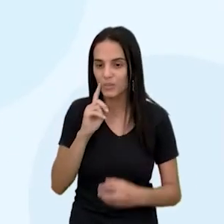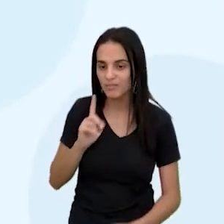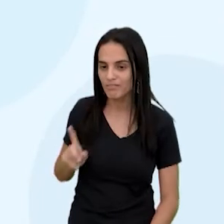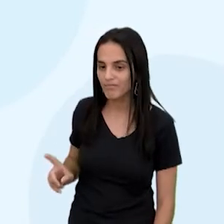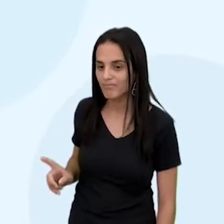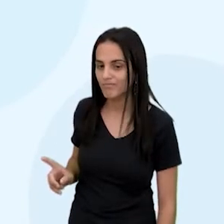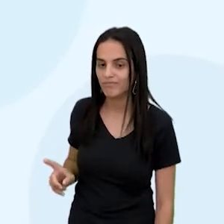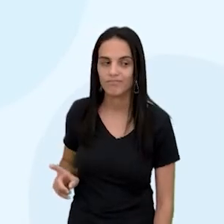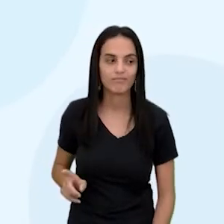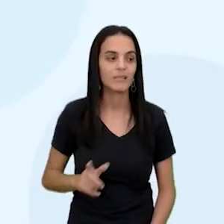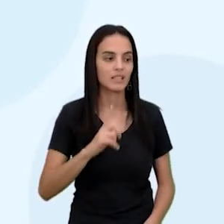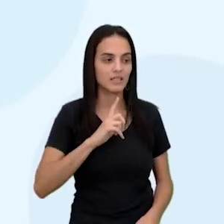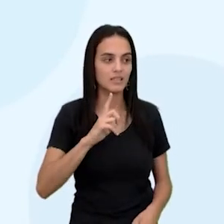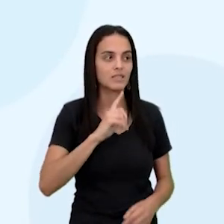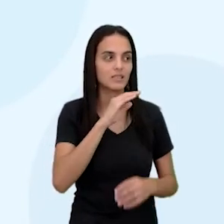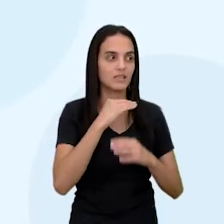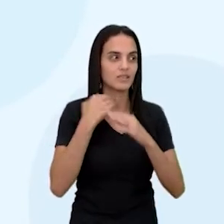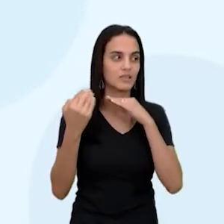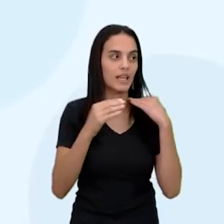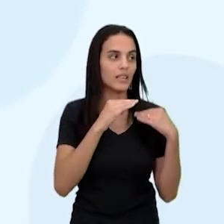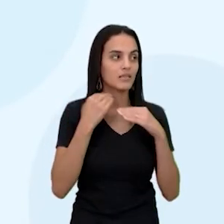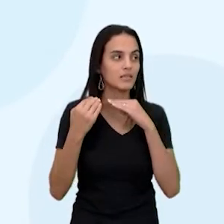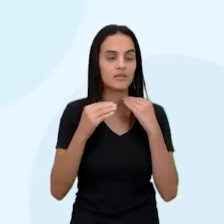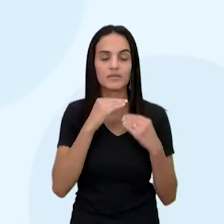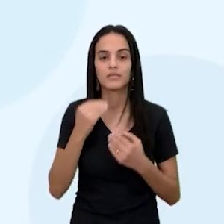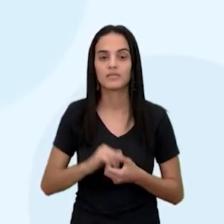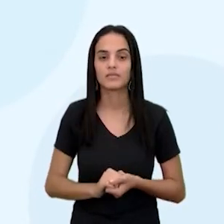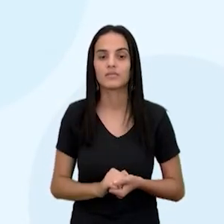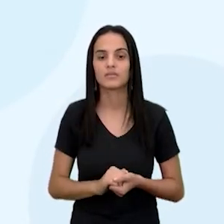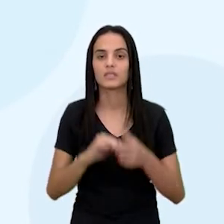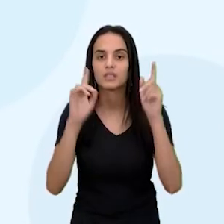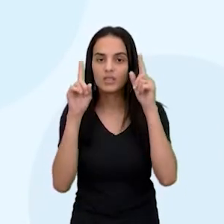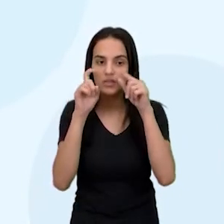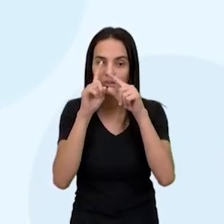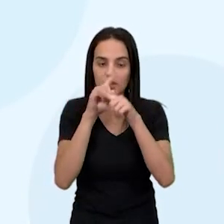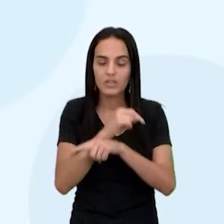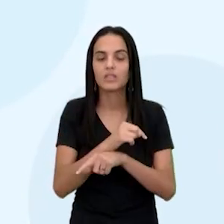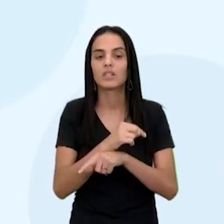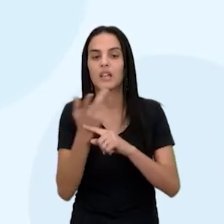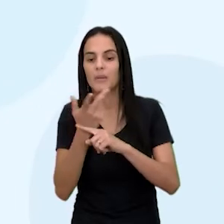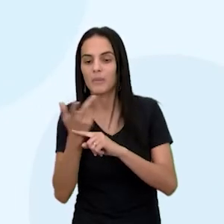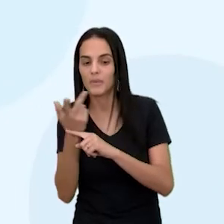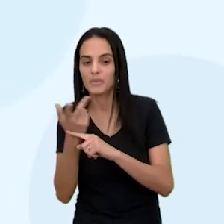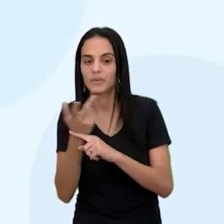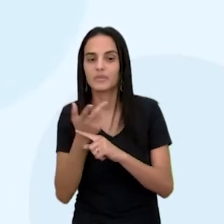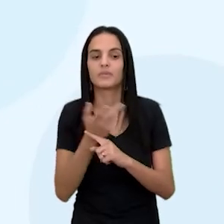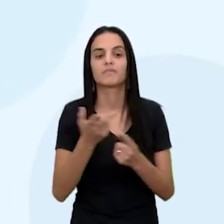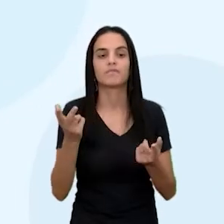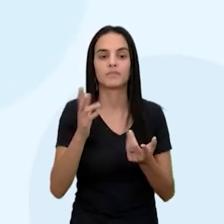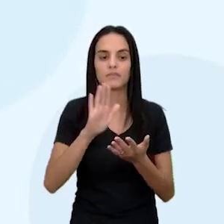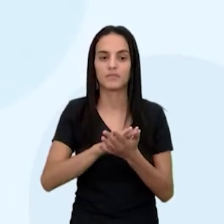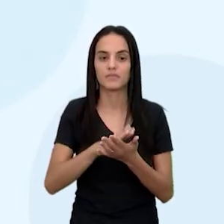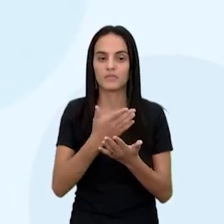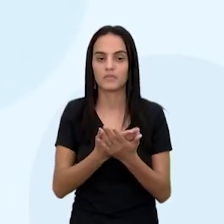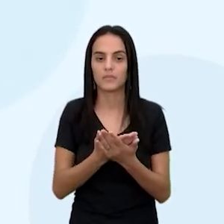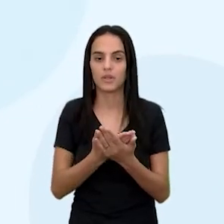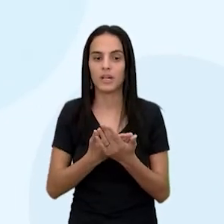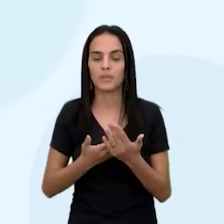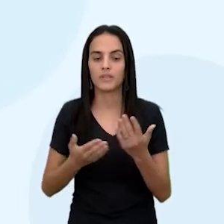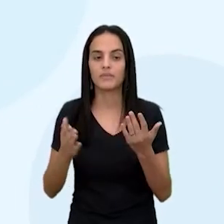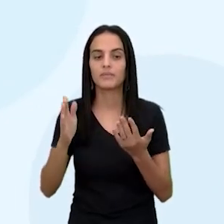foi totalmente dependente da natureza, na medida em que ele caçava e coletava. Então, ele muito